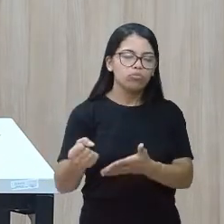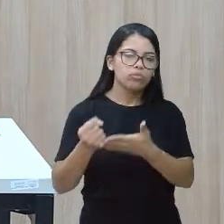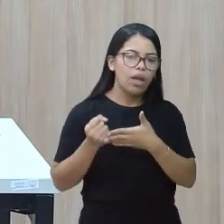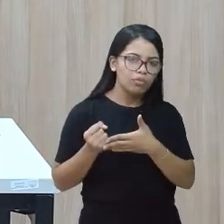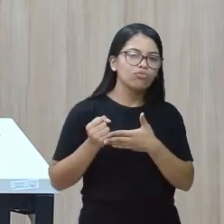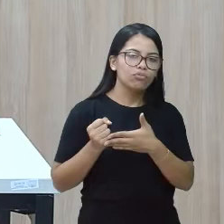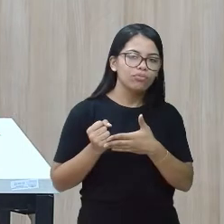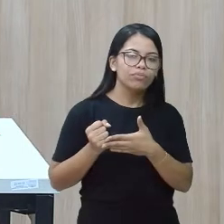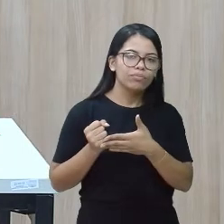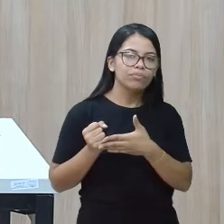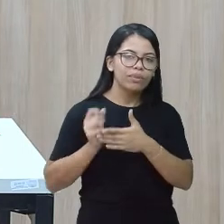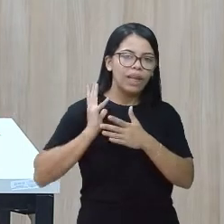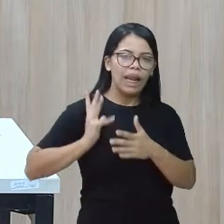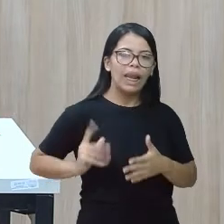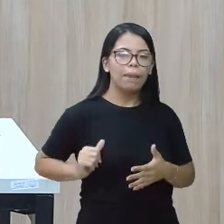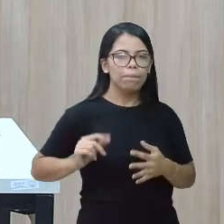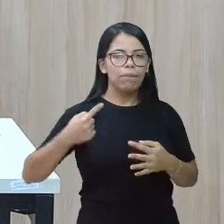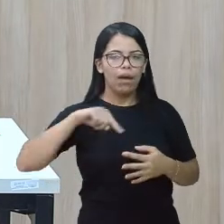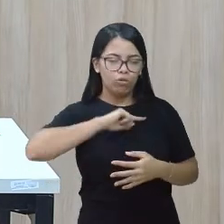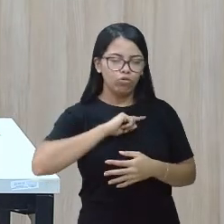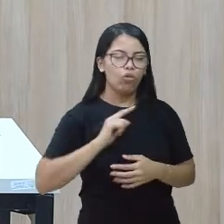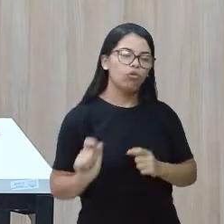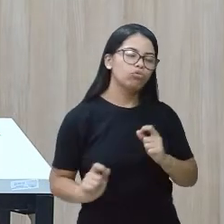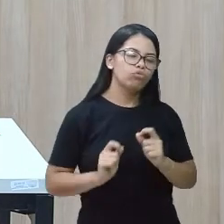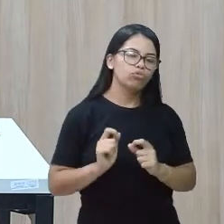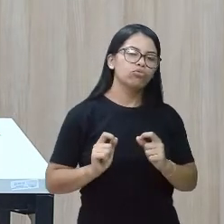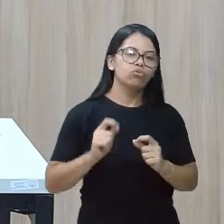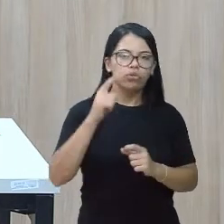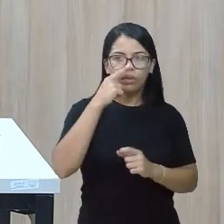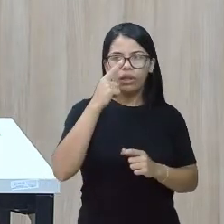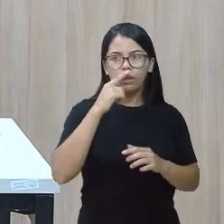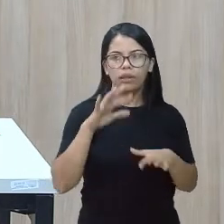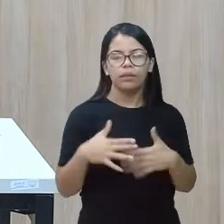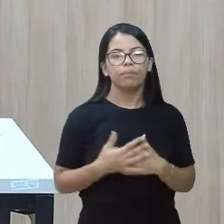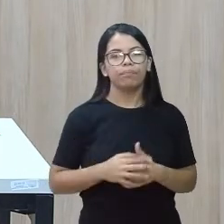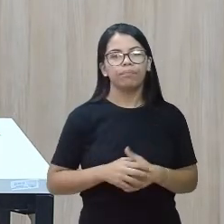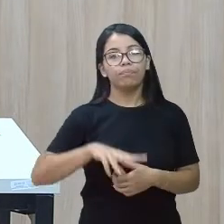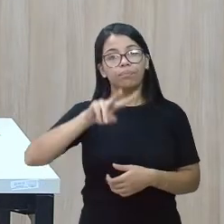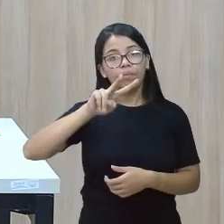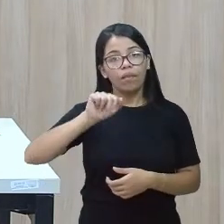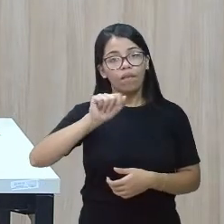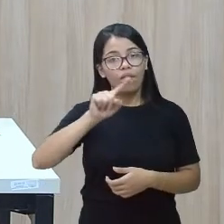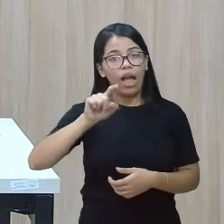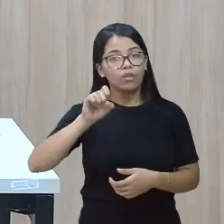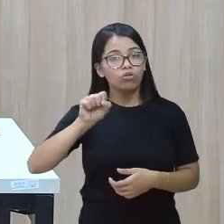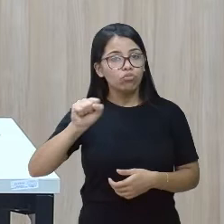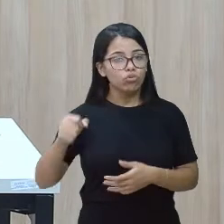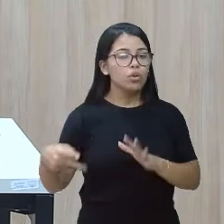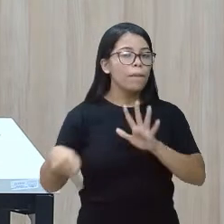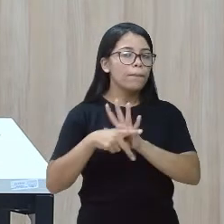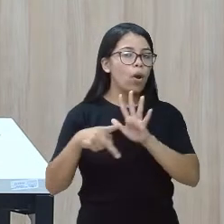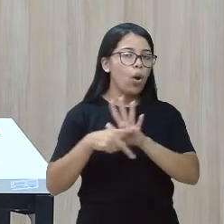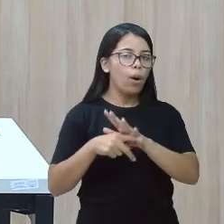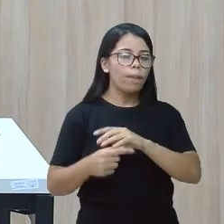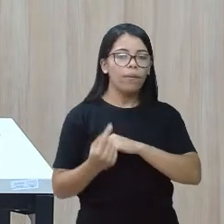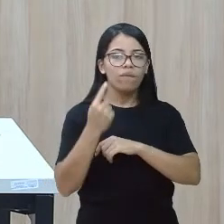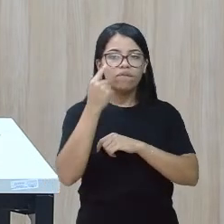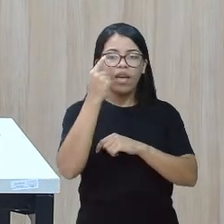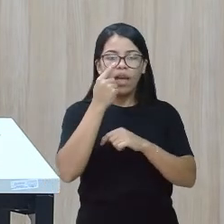aí em relação aos nossos narizes. Os vasos sanguíneos. Como nós já estudamos em